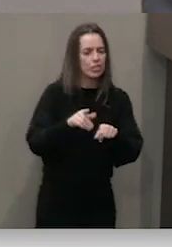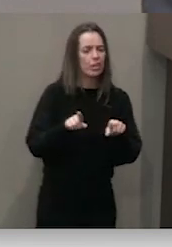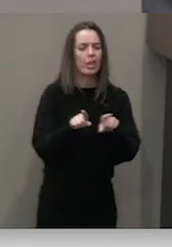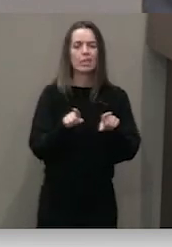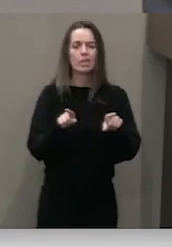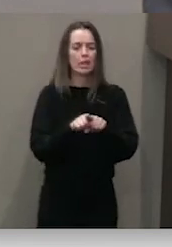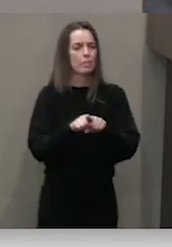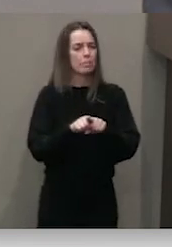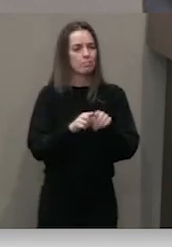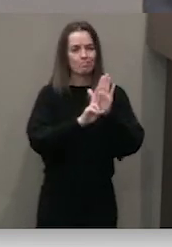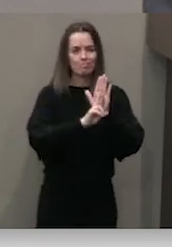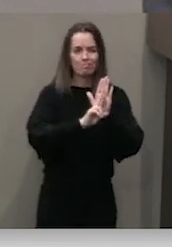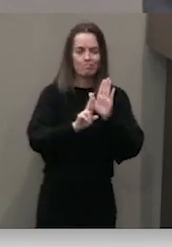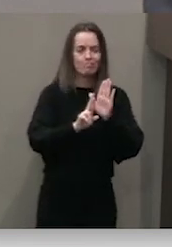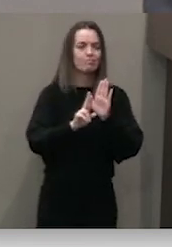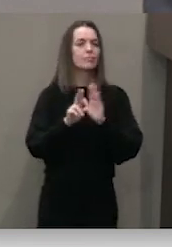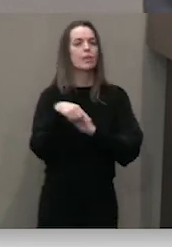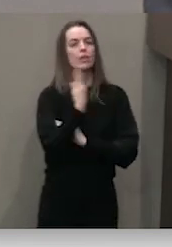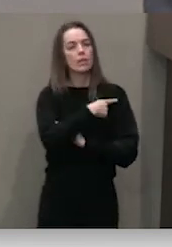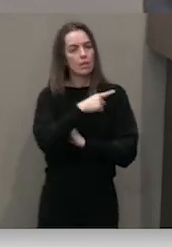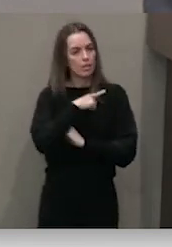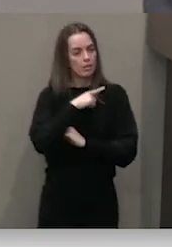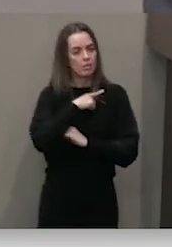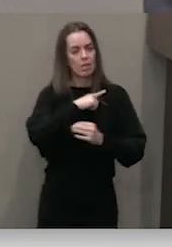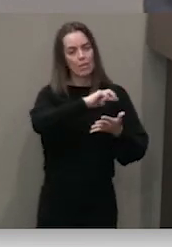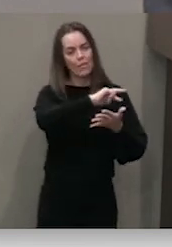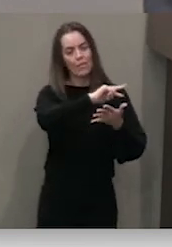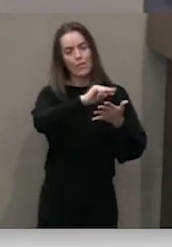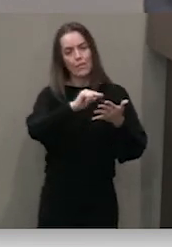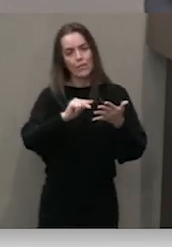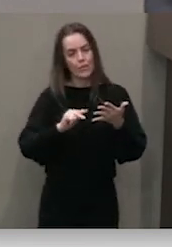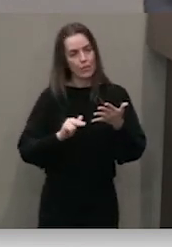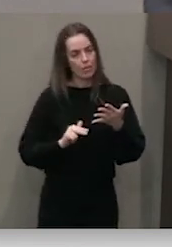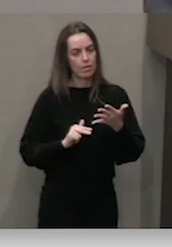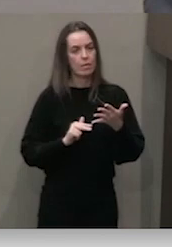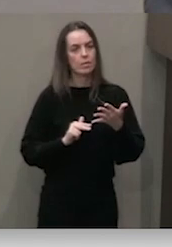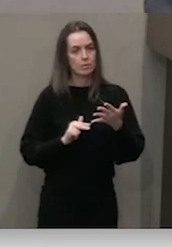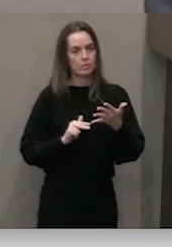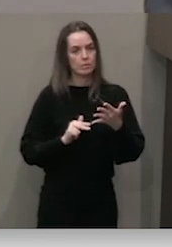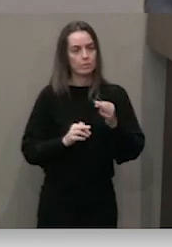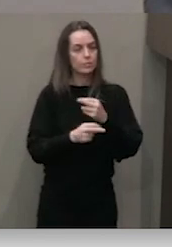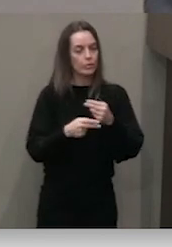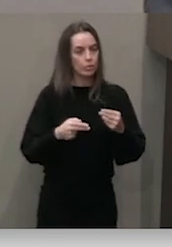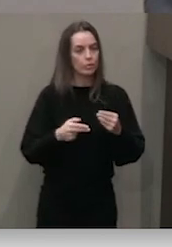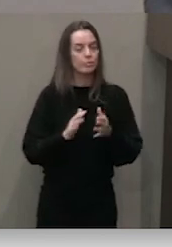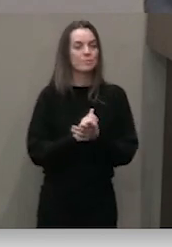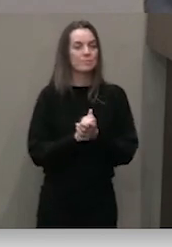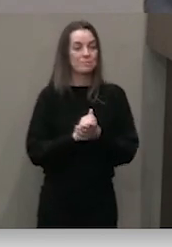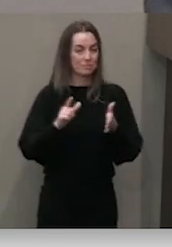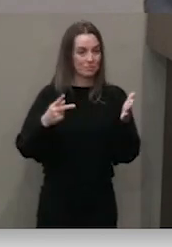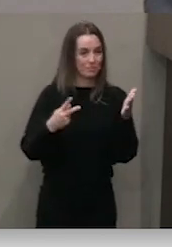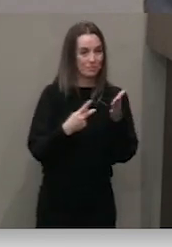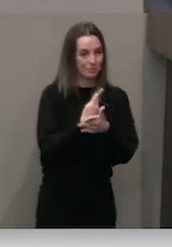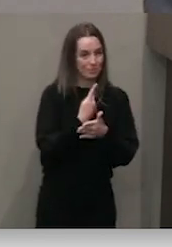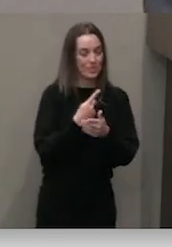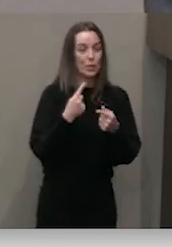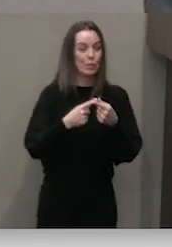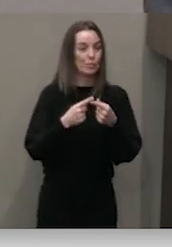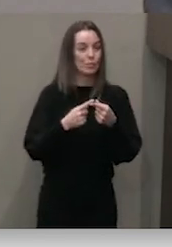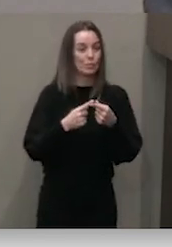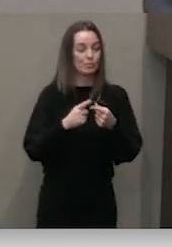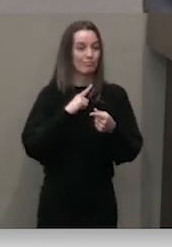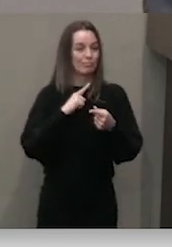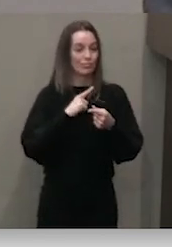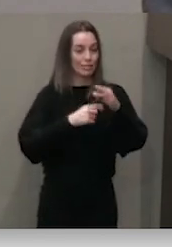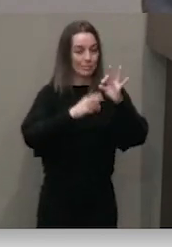Então, nós temos muitos produtos que já foram resultado das etapas anteriores da revisão do plano